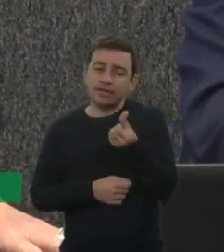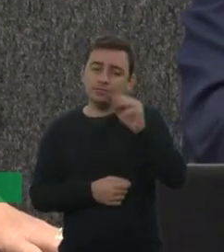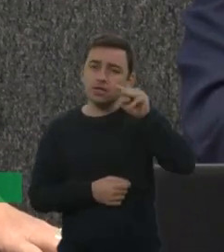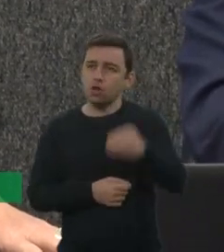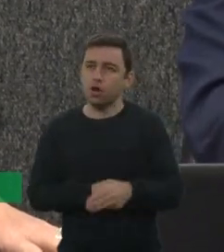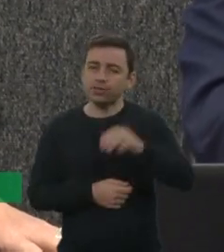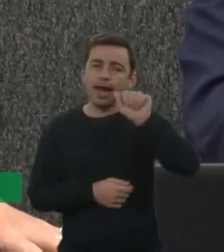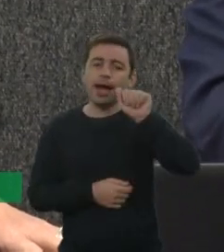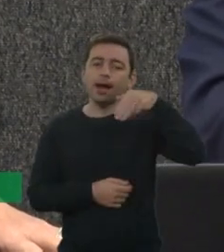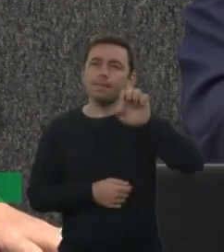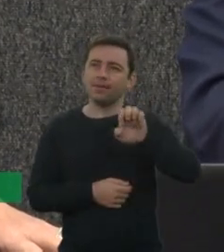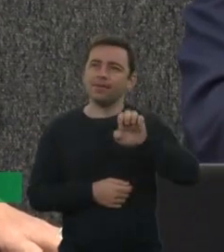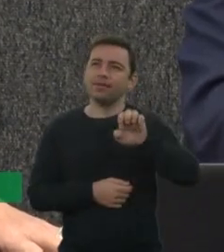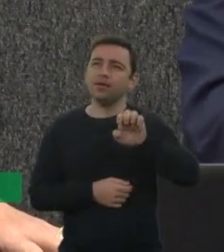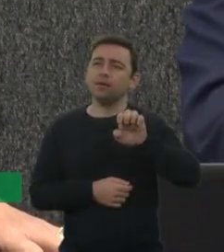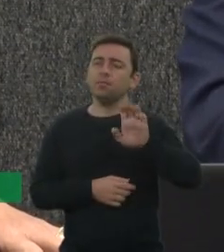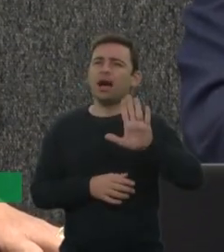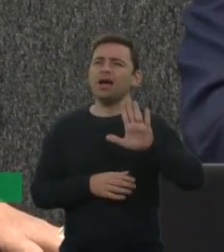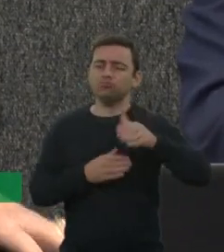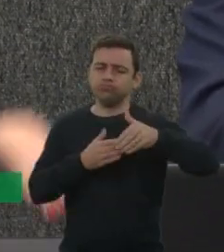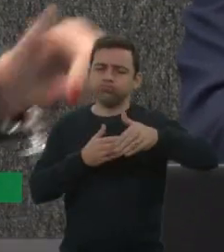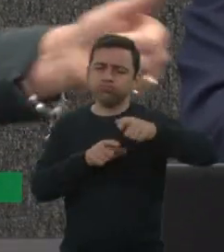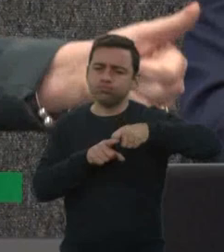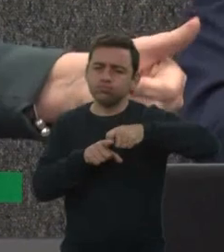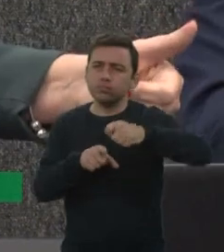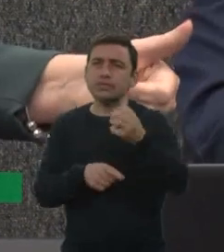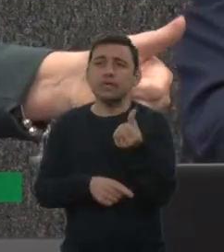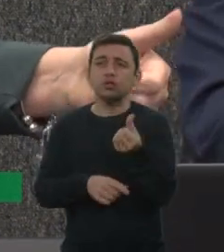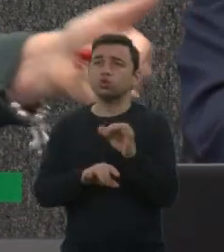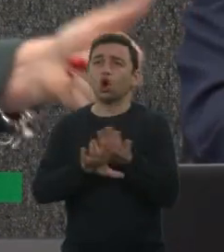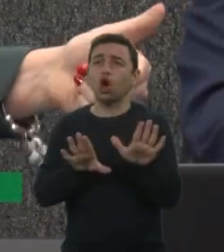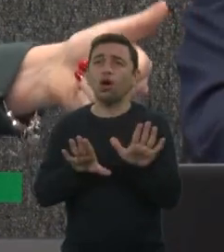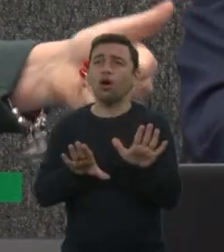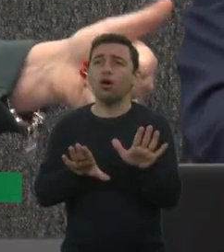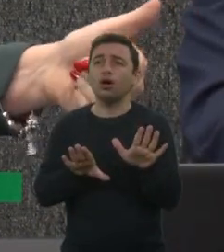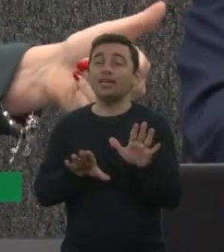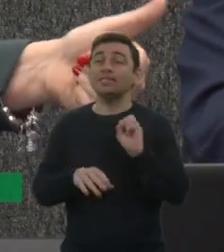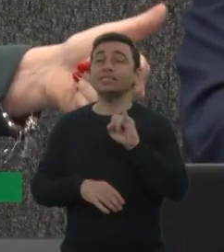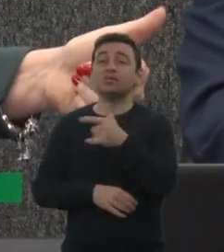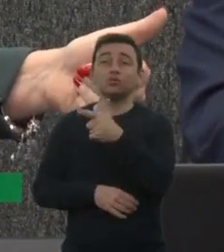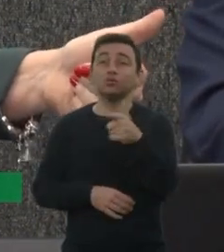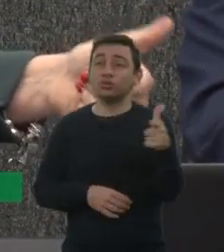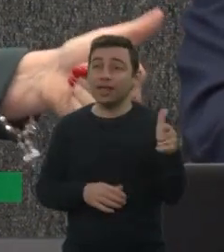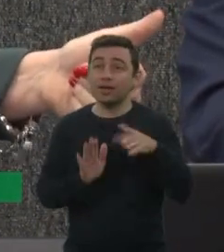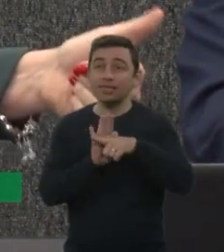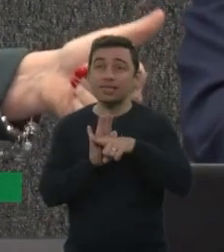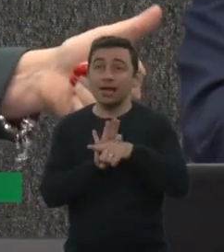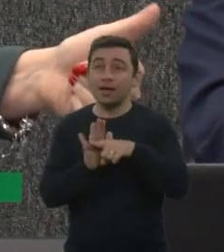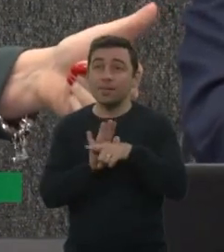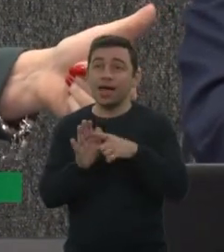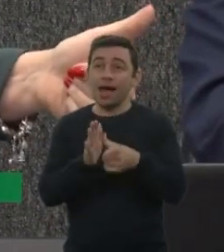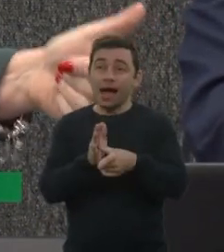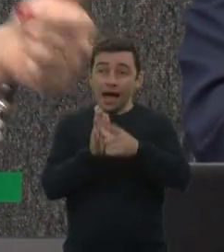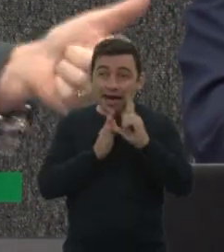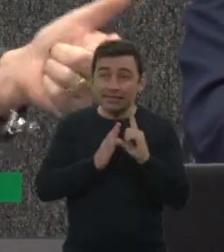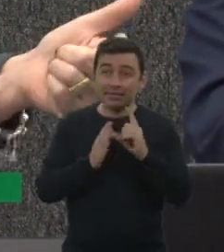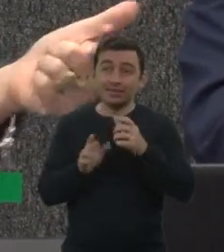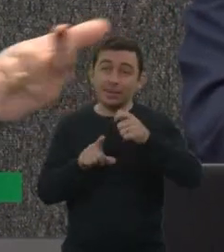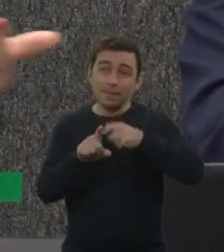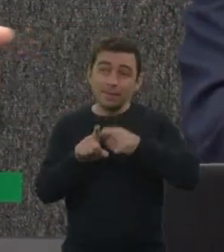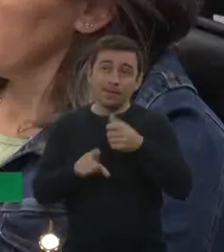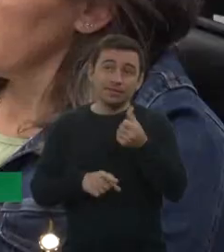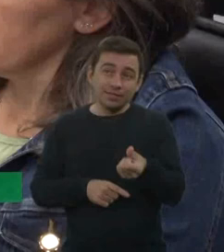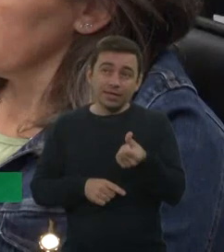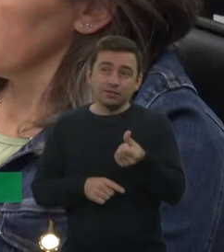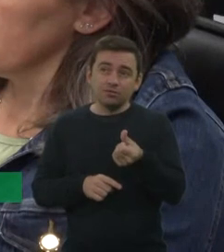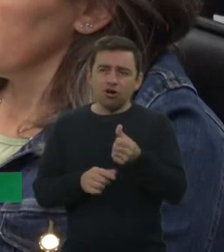até 6 meses. Se nós não tivermos um exame antes dos 6 meses e um